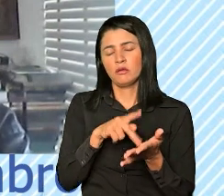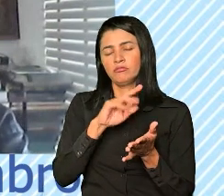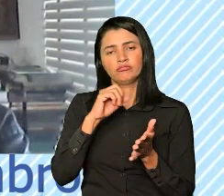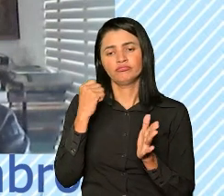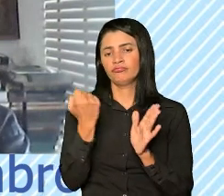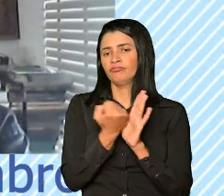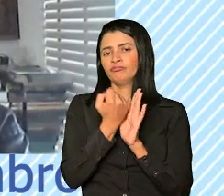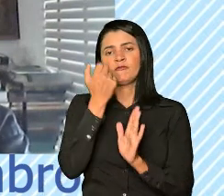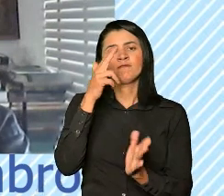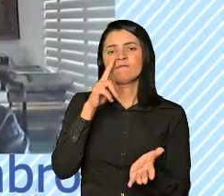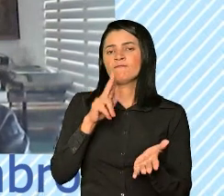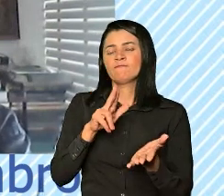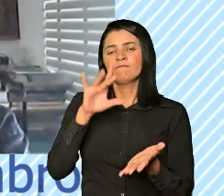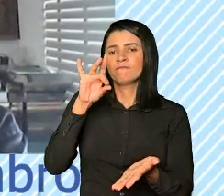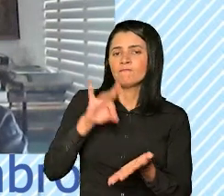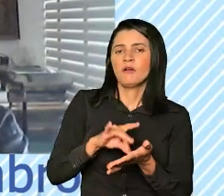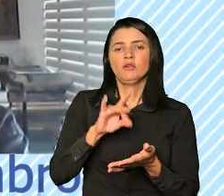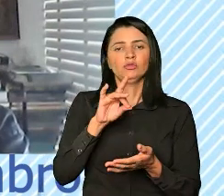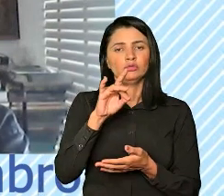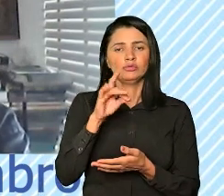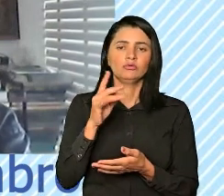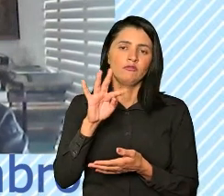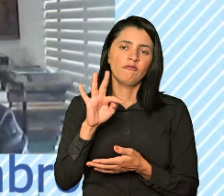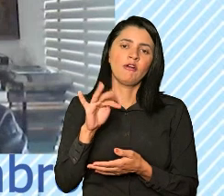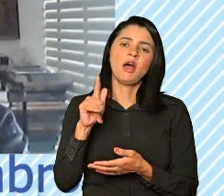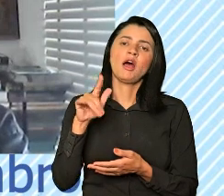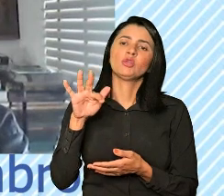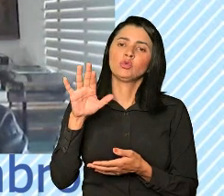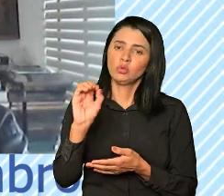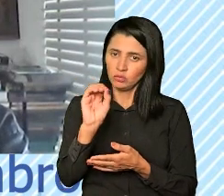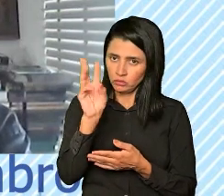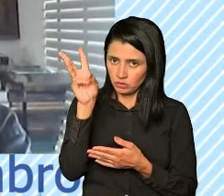histórico, que nem sempre coaduna com as nossas